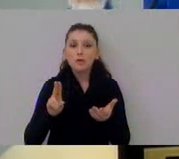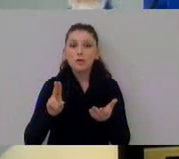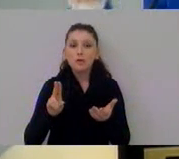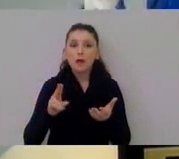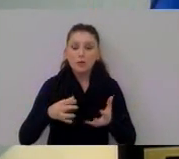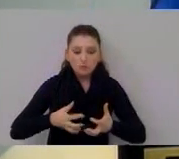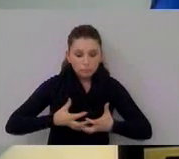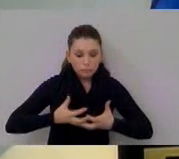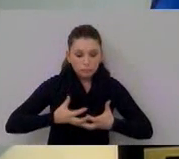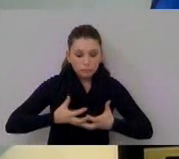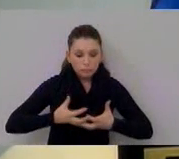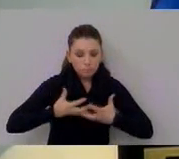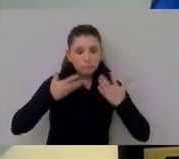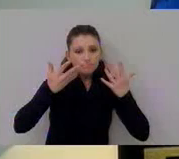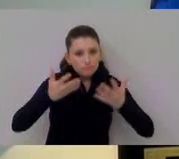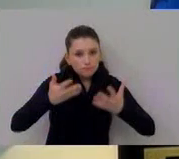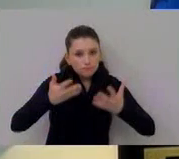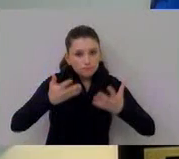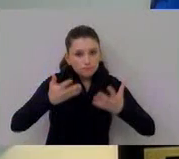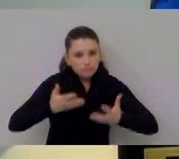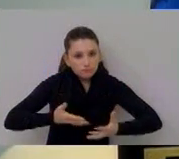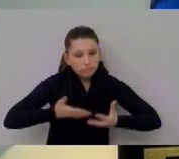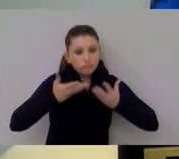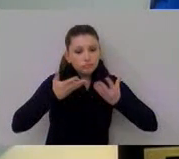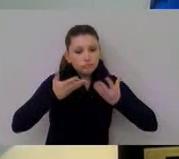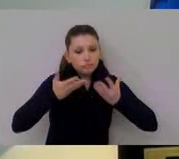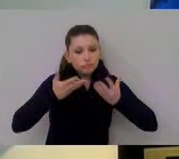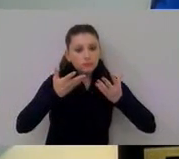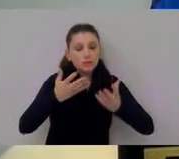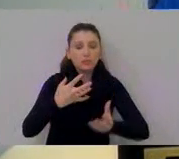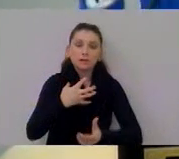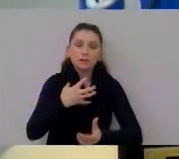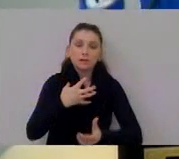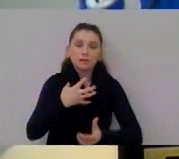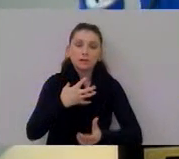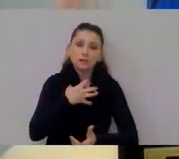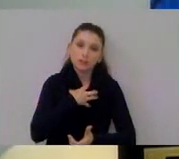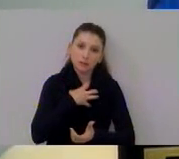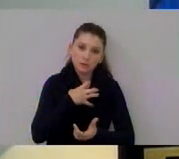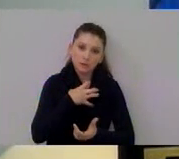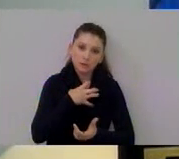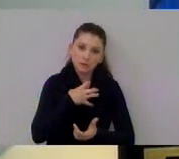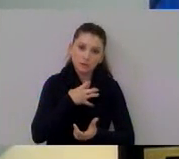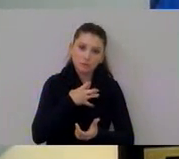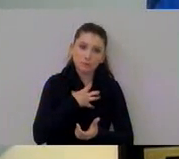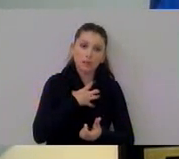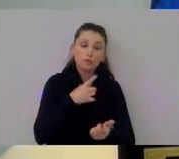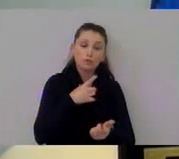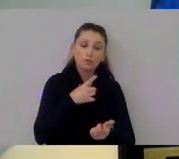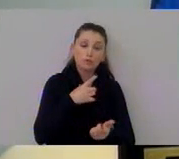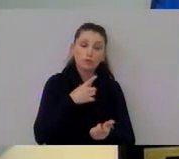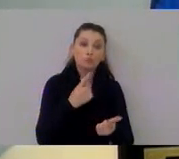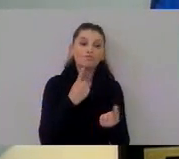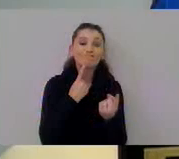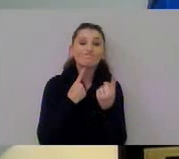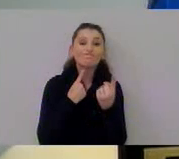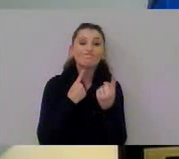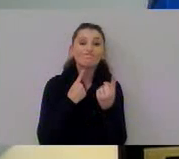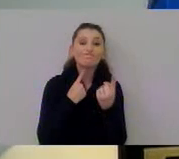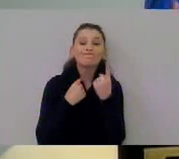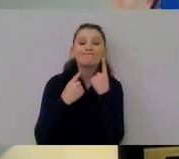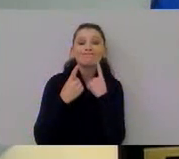E não só o sentimento, mas todos os desejos e sonhos por